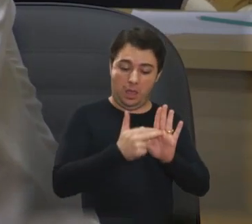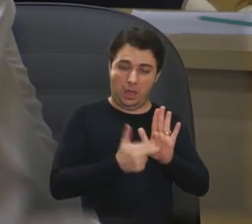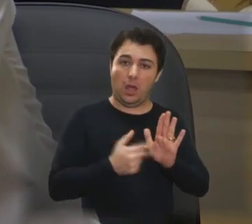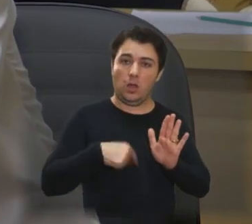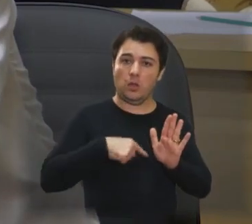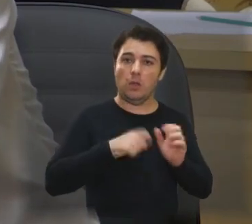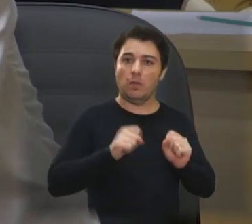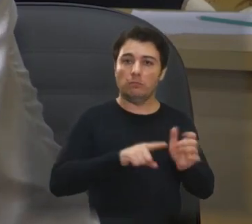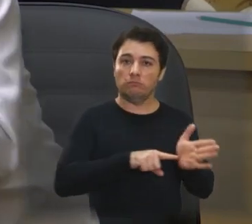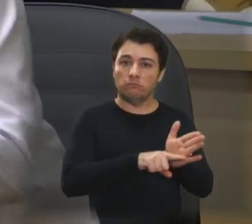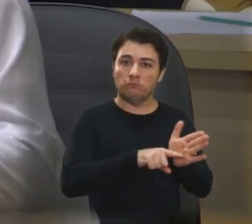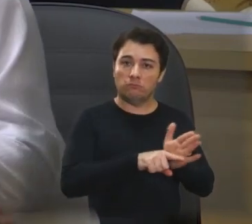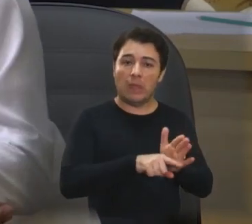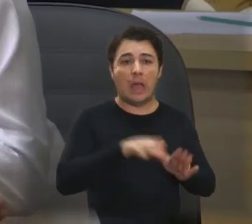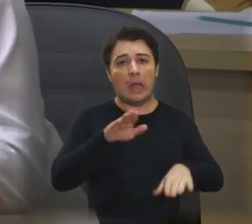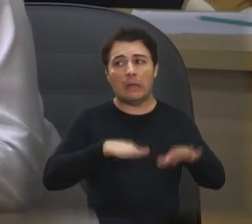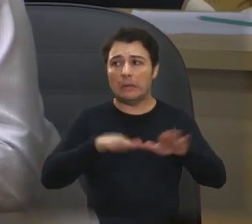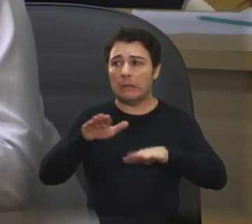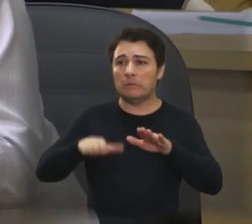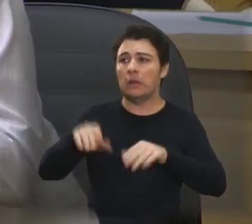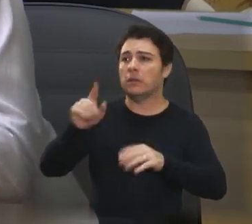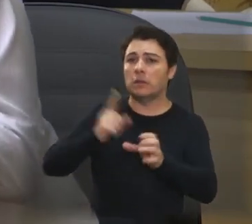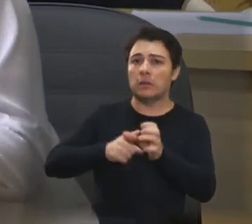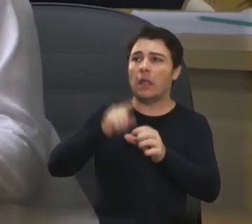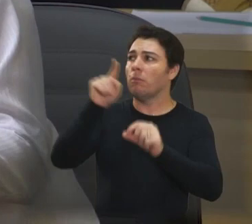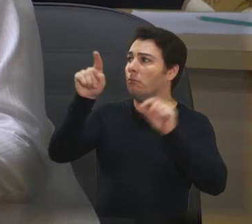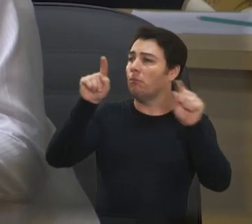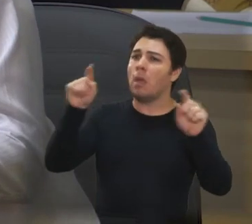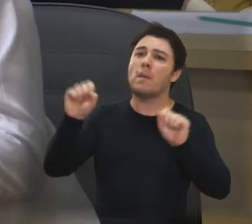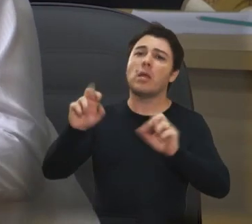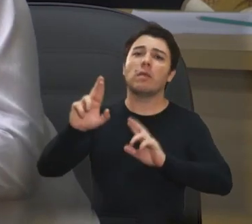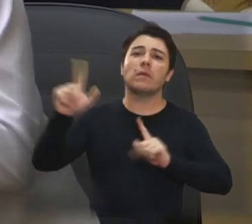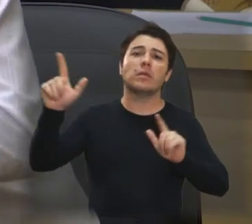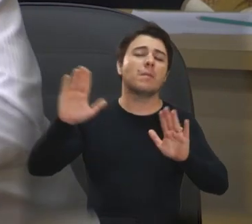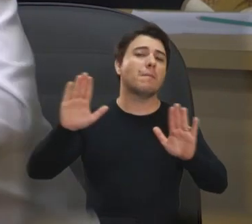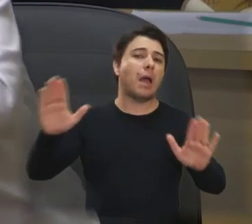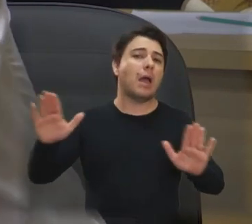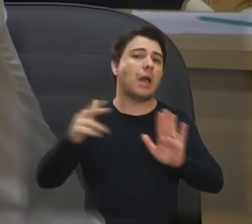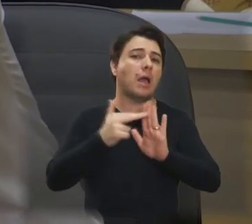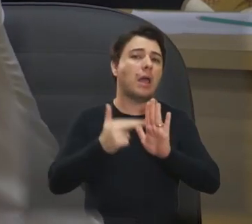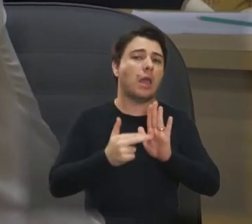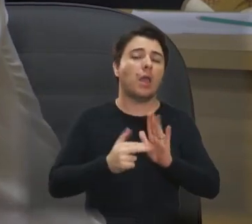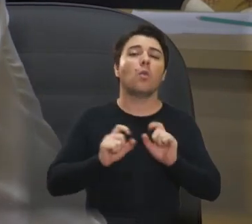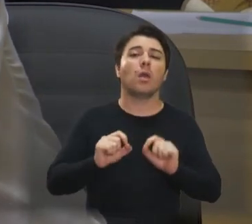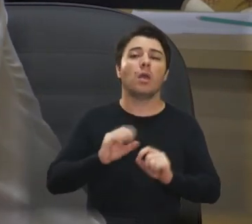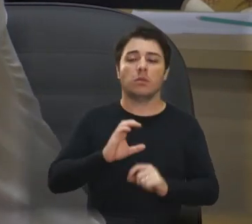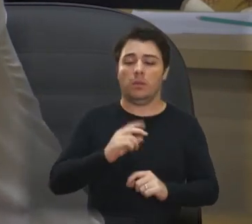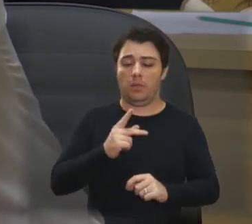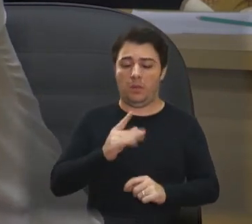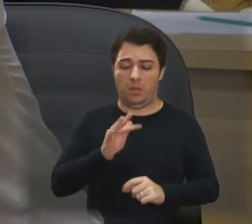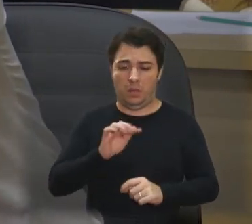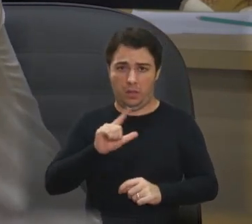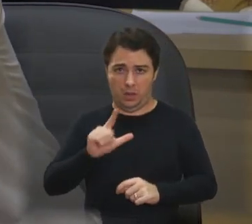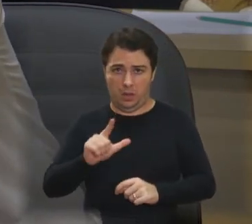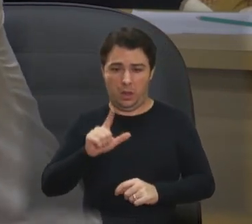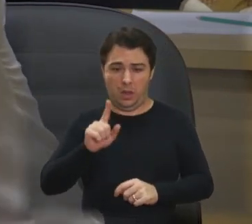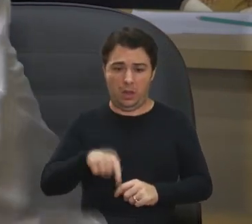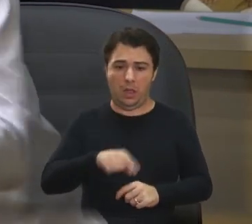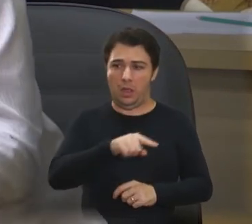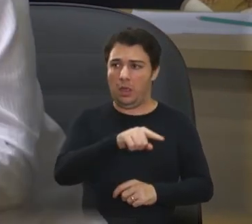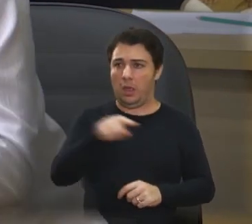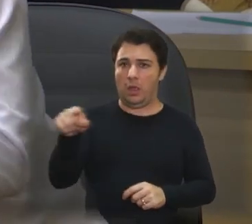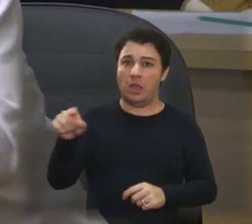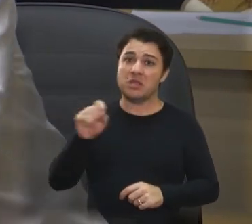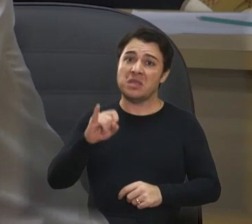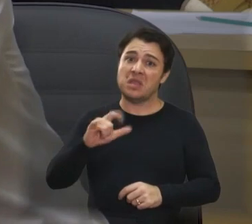a gente pode levantar pode existir alguma exceção em algumas cidades mas via de regra CPFL entende que nem eu não sei